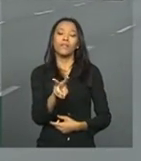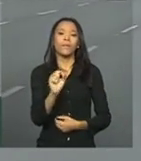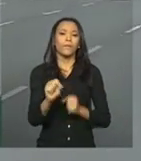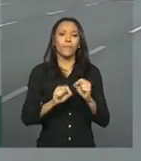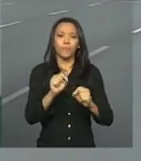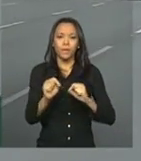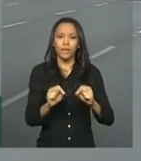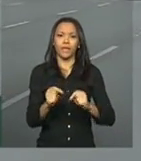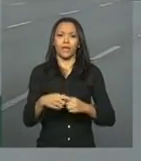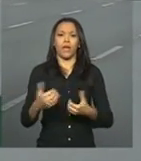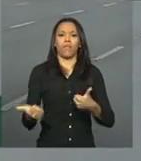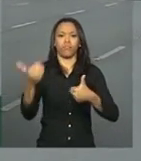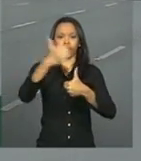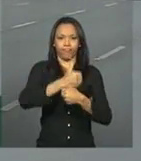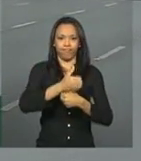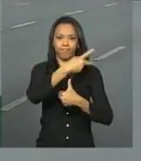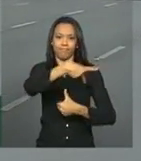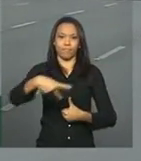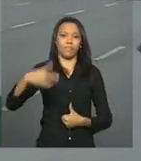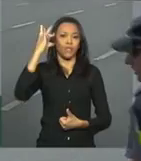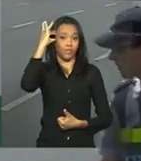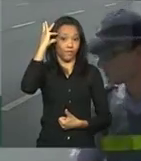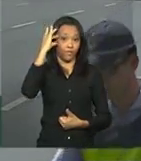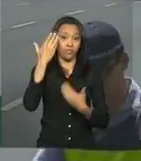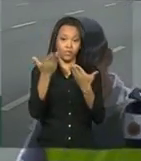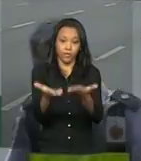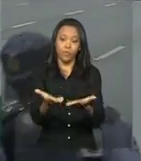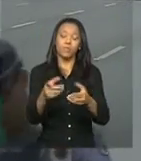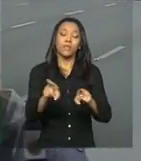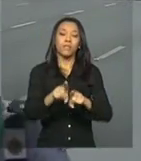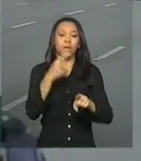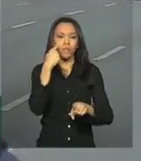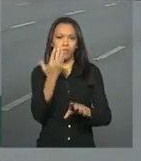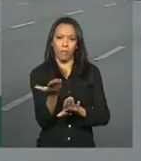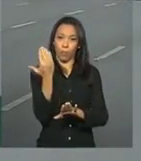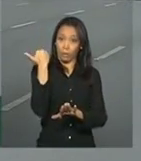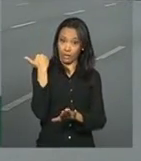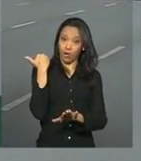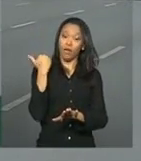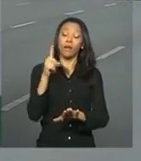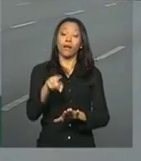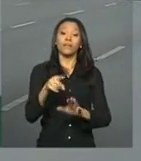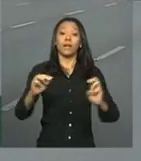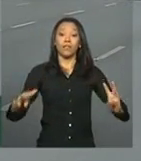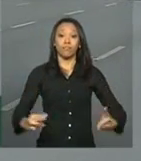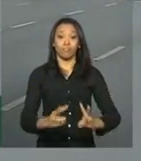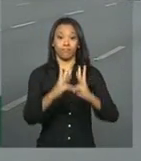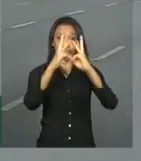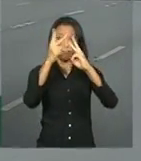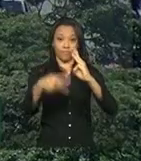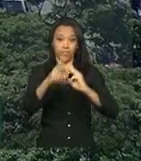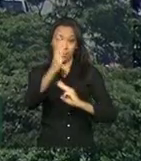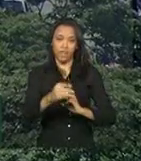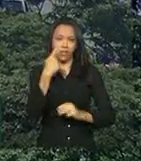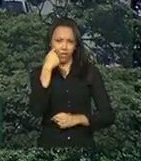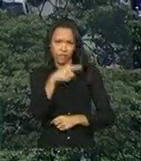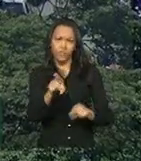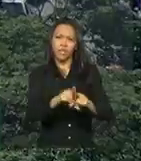de posse. Ao centro ali, atrás, a Catedral de Brasília. Você vê aí muitos carros de link, né, das emissoras de